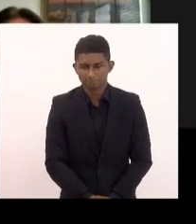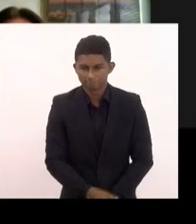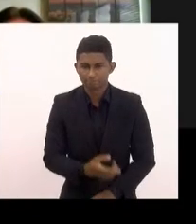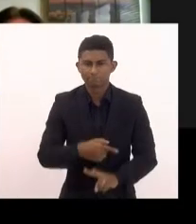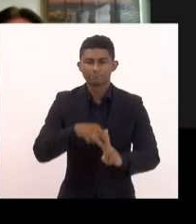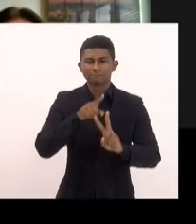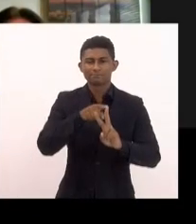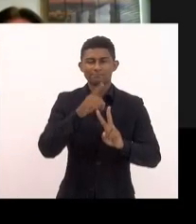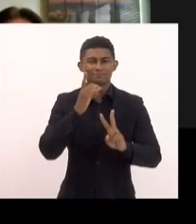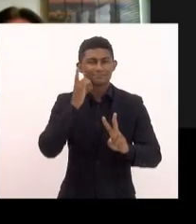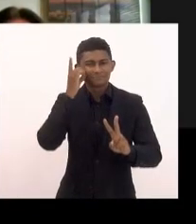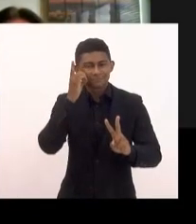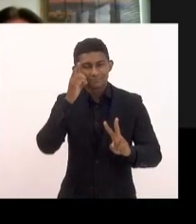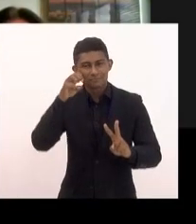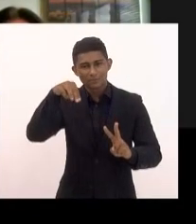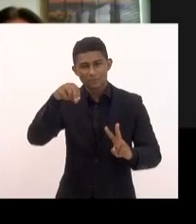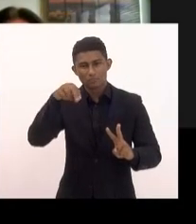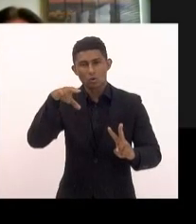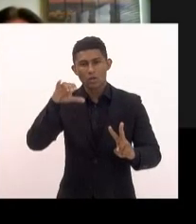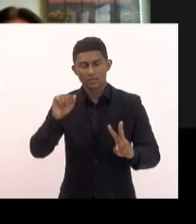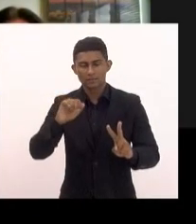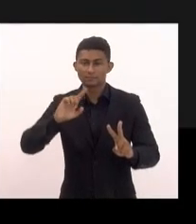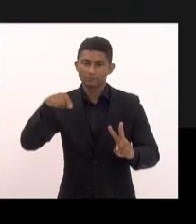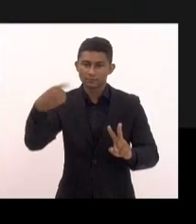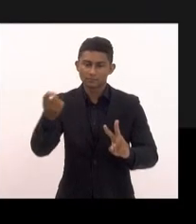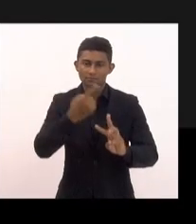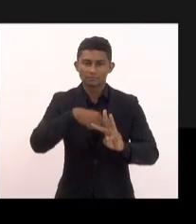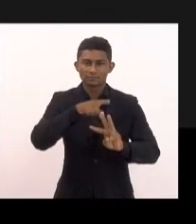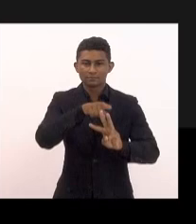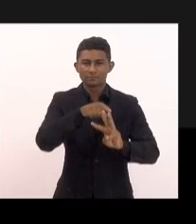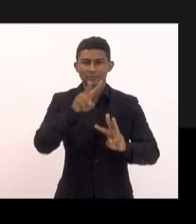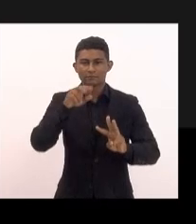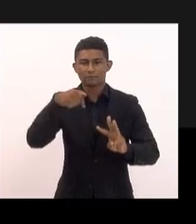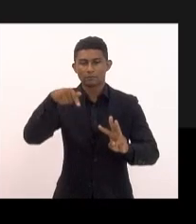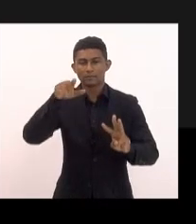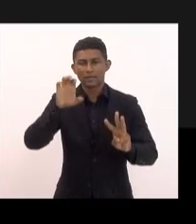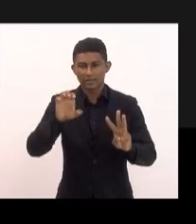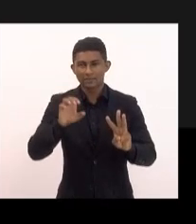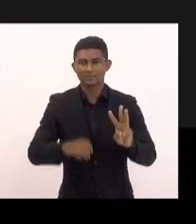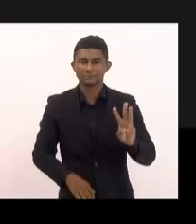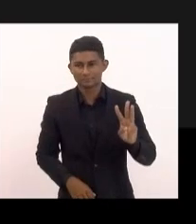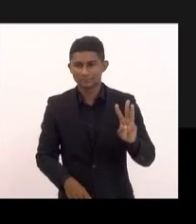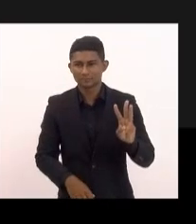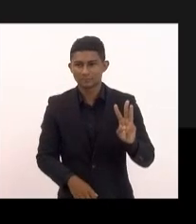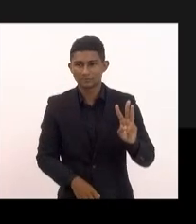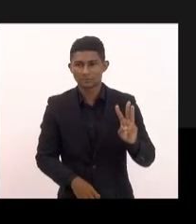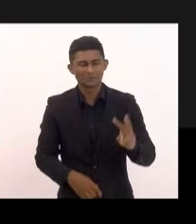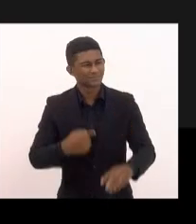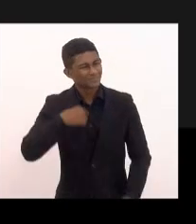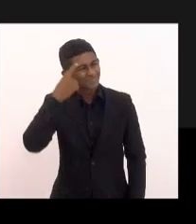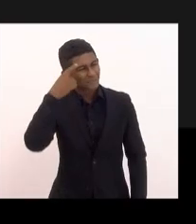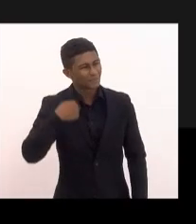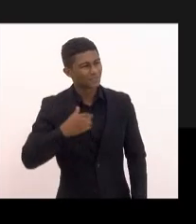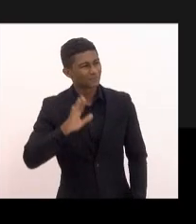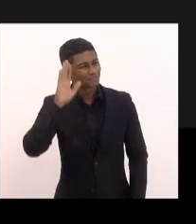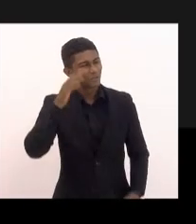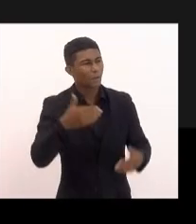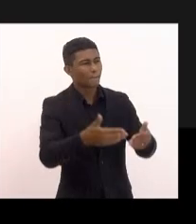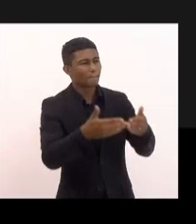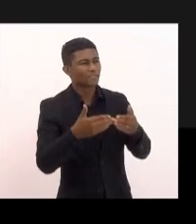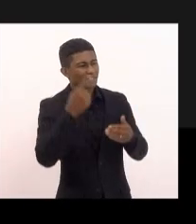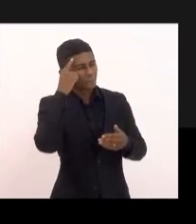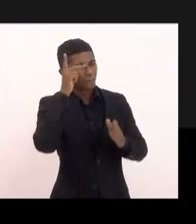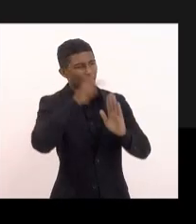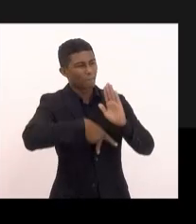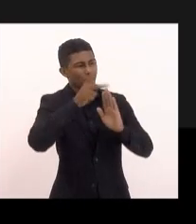Deputada Mônica, por favor, em seguida, deputado Valdeco. Presidente, depois eu pedi aquela coautoria lá no